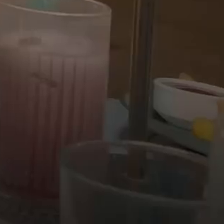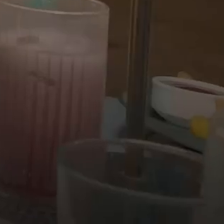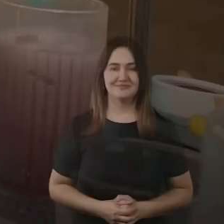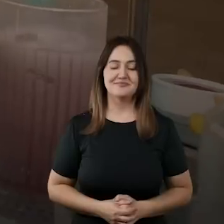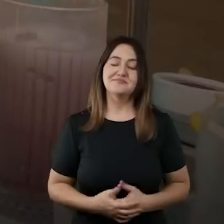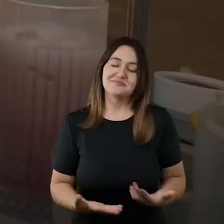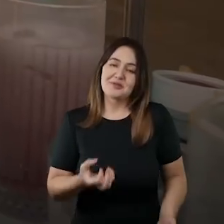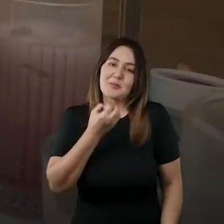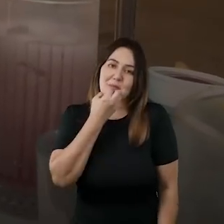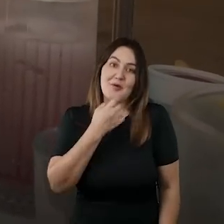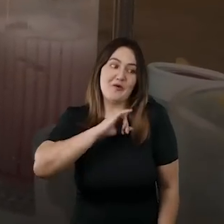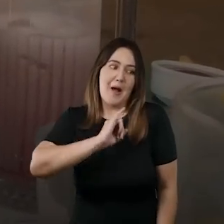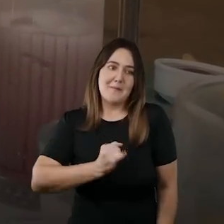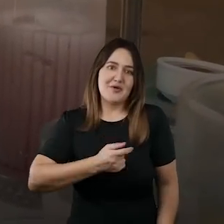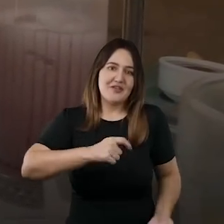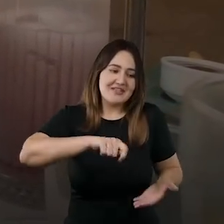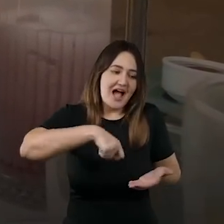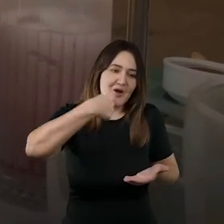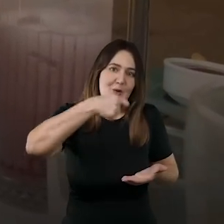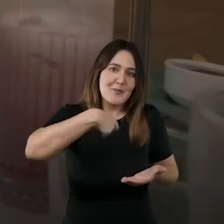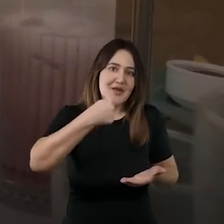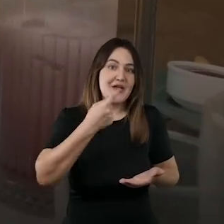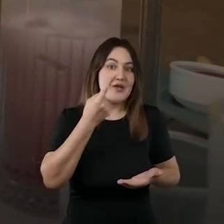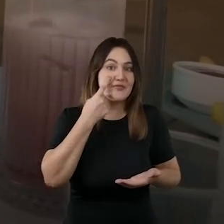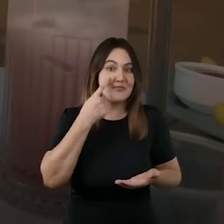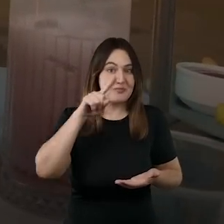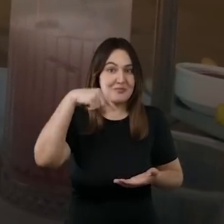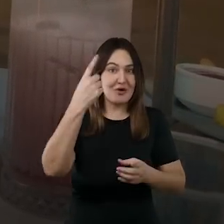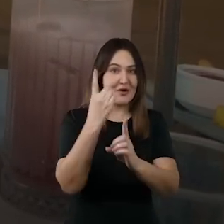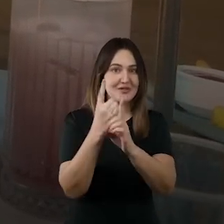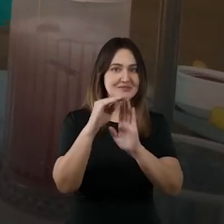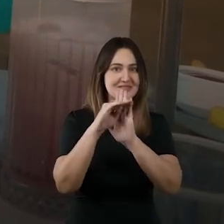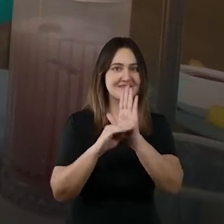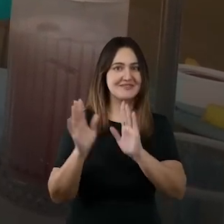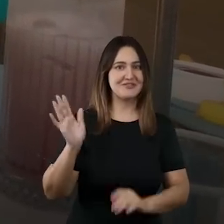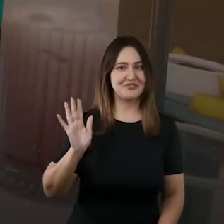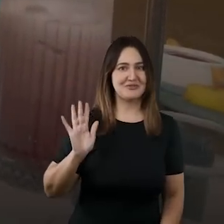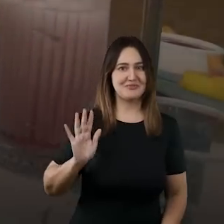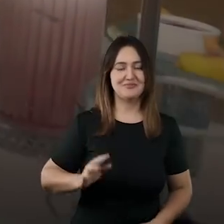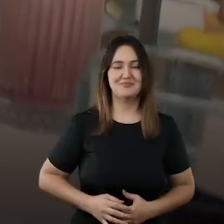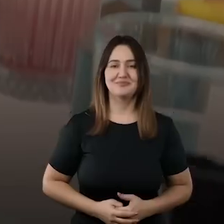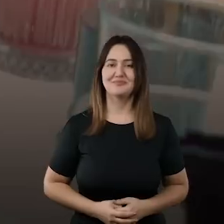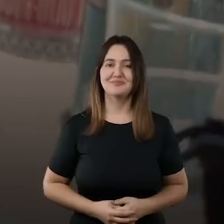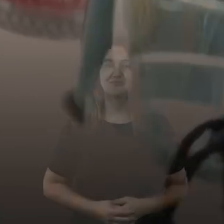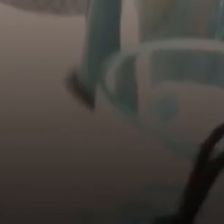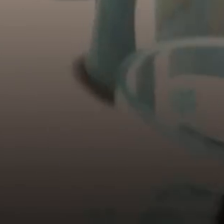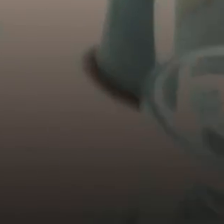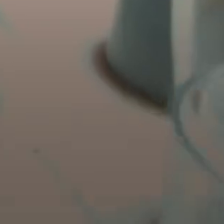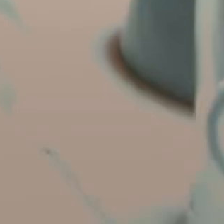Bom, enquanto eu vou aproveitar essa salada aqui, eu vejo você na próxima semana. Até mais! Tchau, tchau!